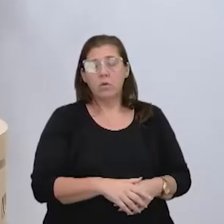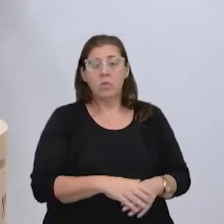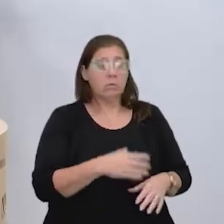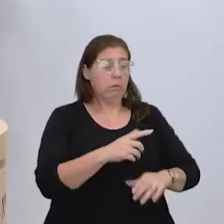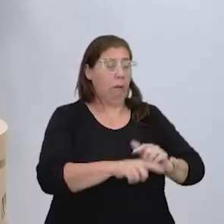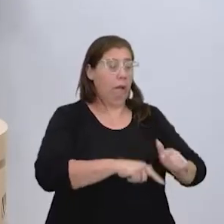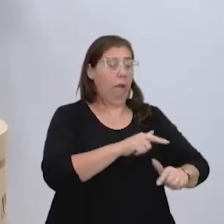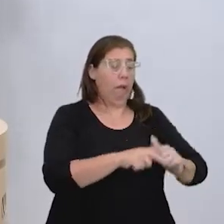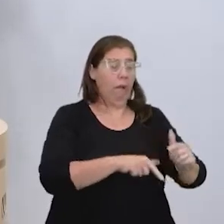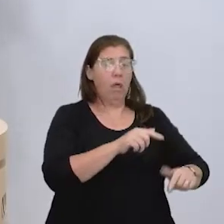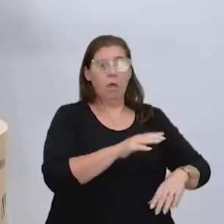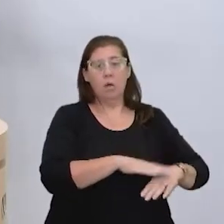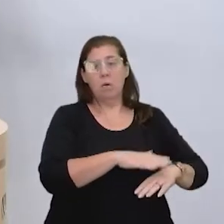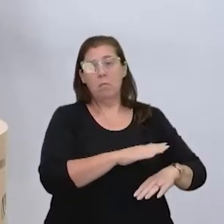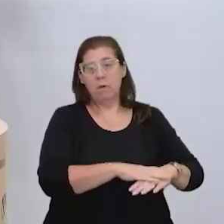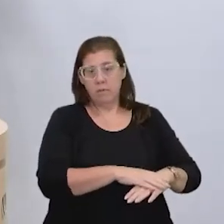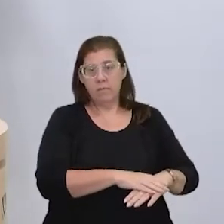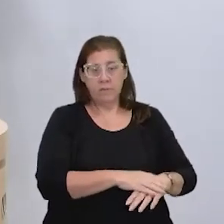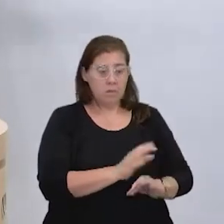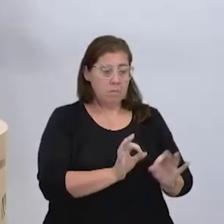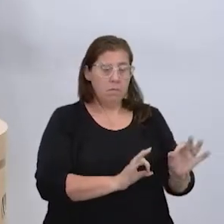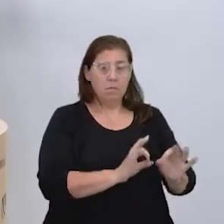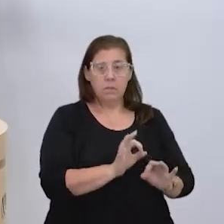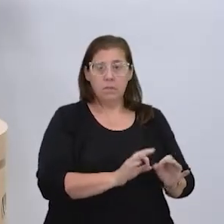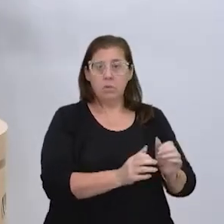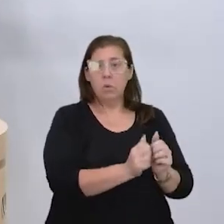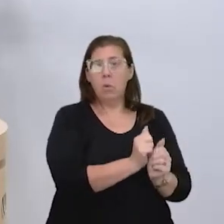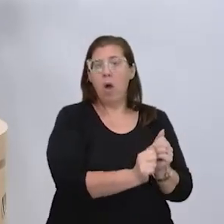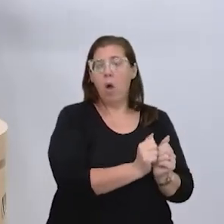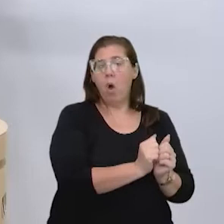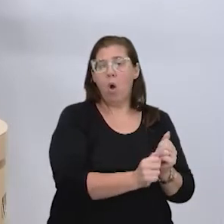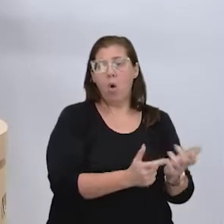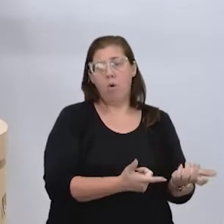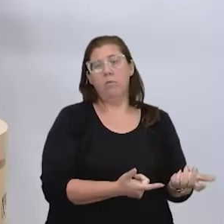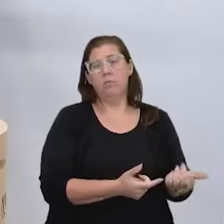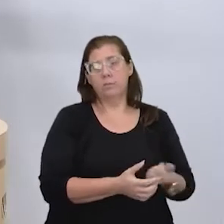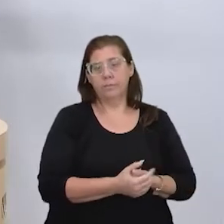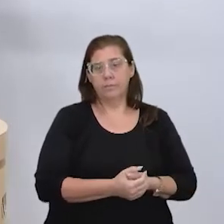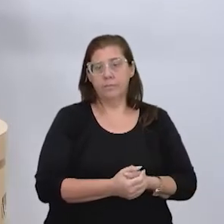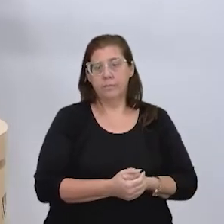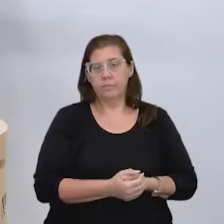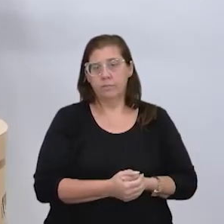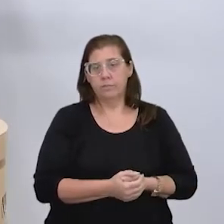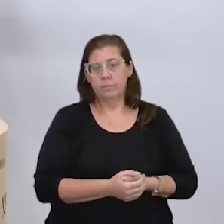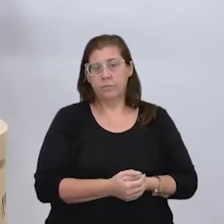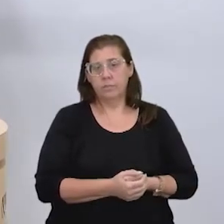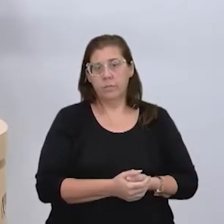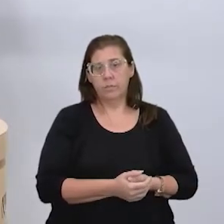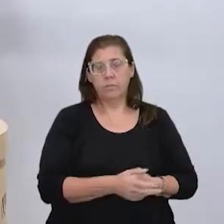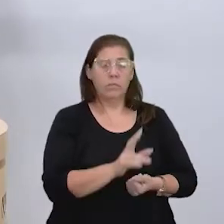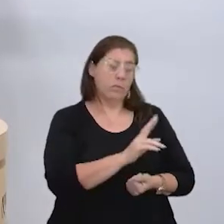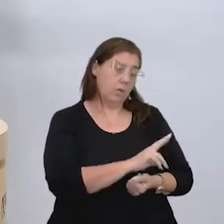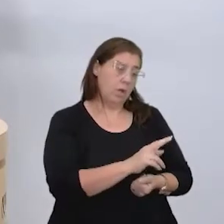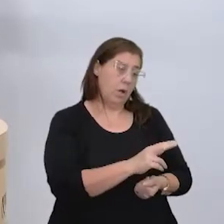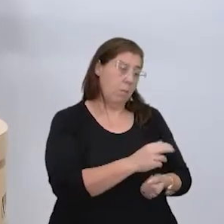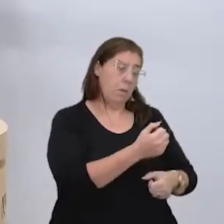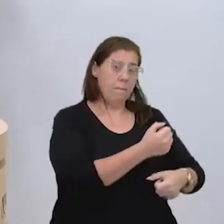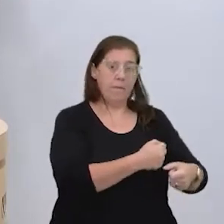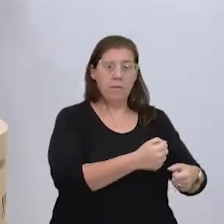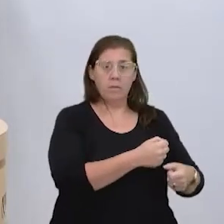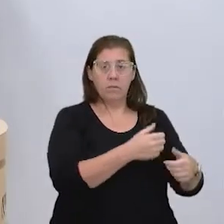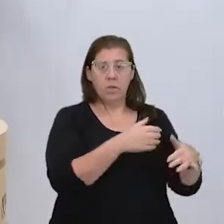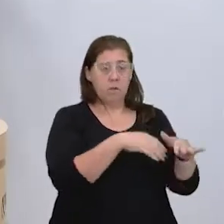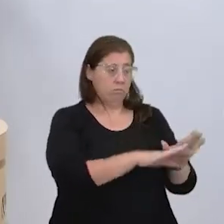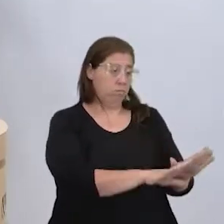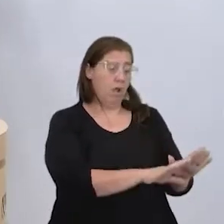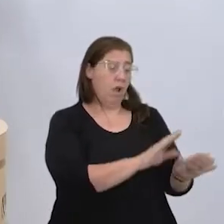o quanto de coisa você tem que deixar de fazer para que você garanta que ele não queime e não dê errado. Versus uma panela de arroz que você larga lá, ela